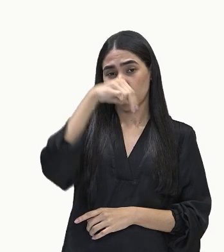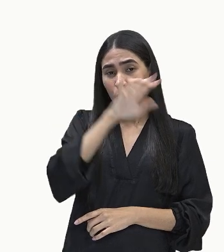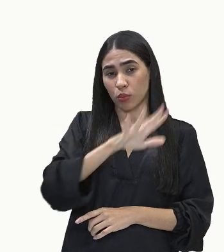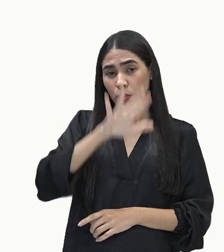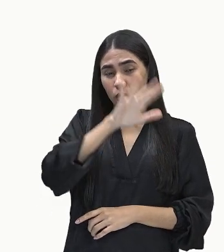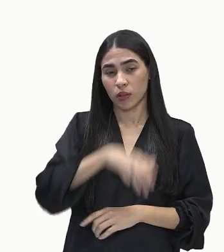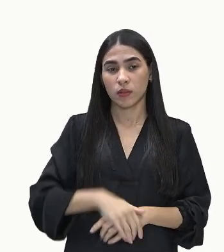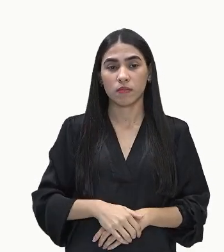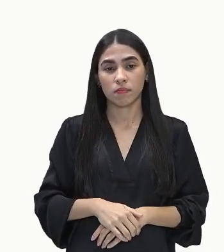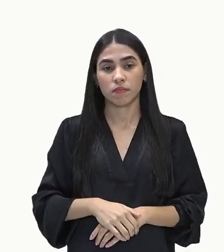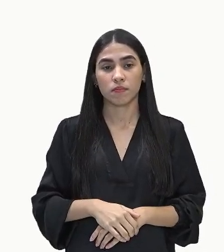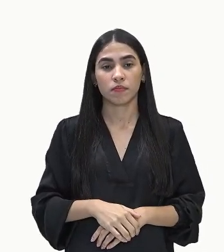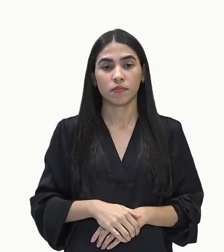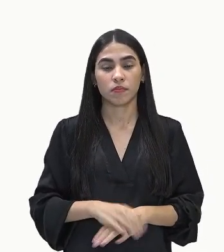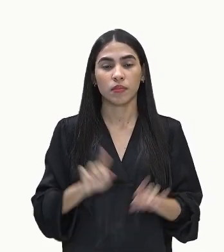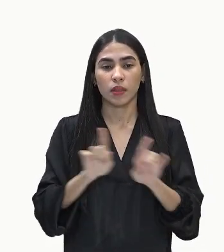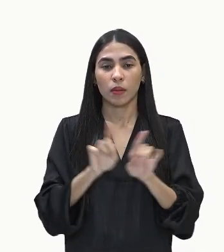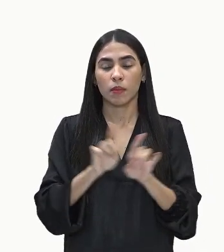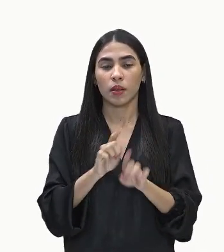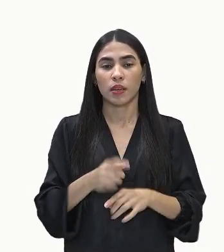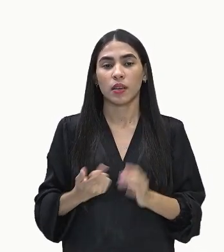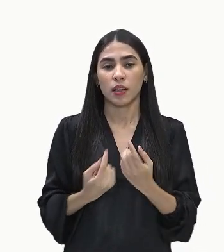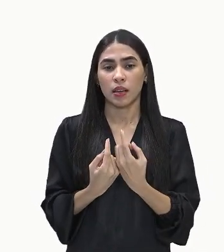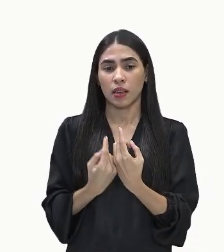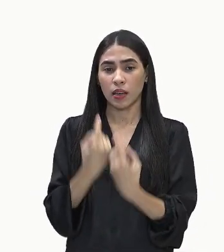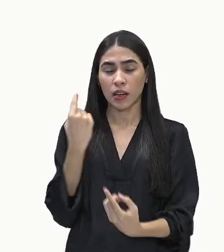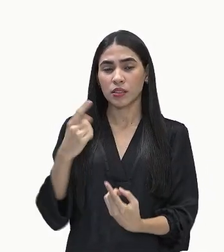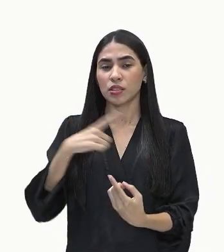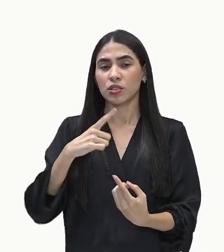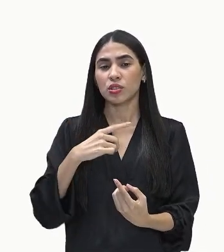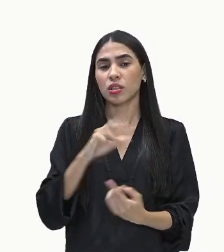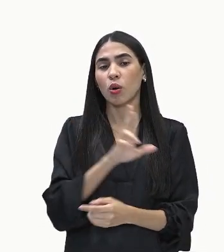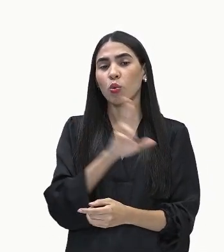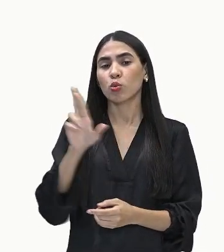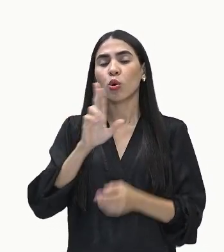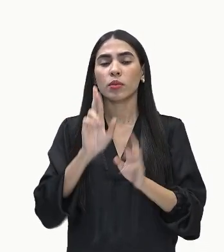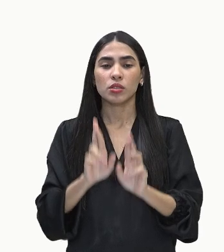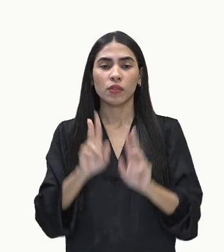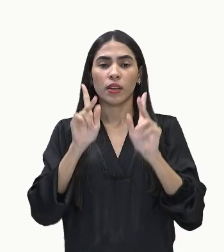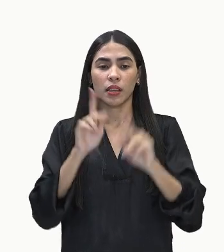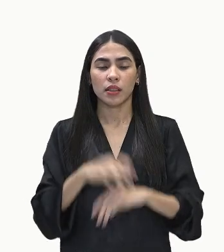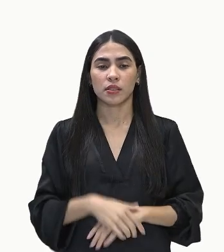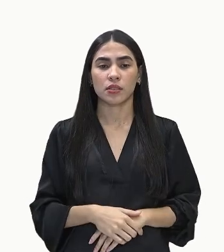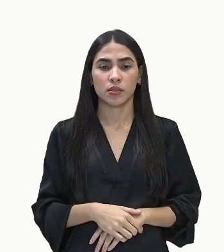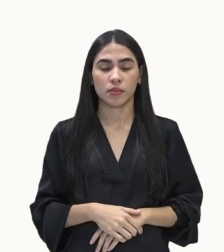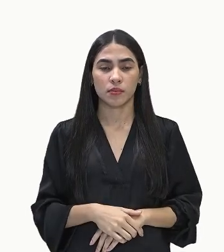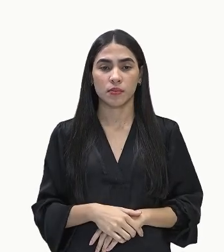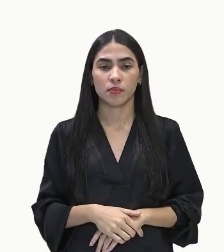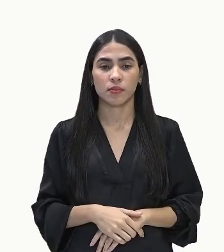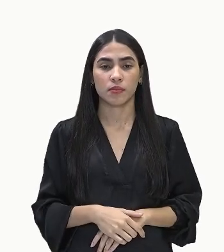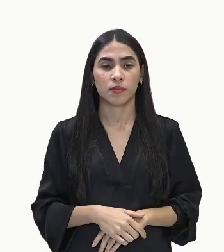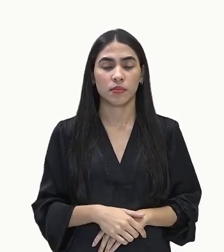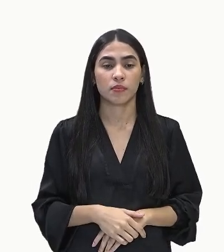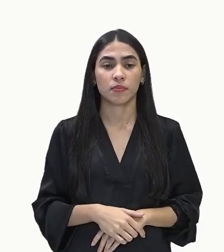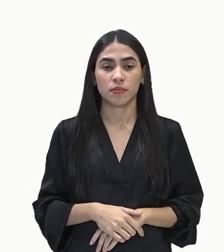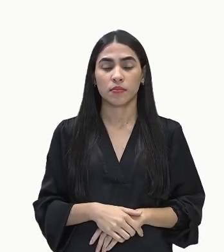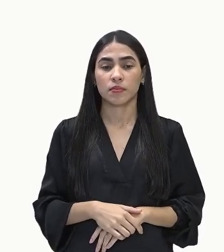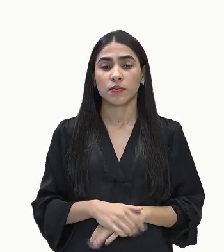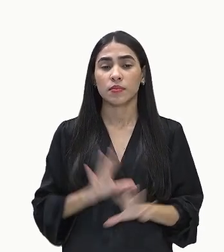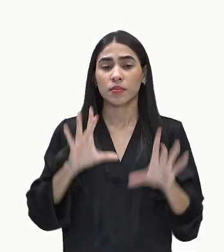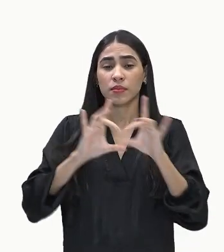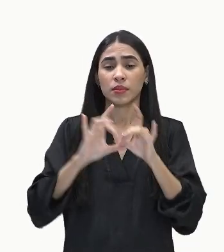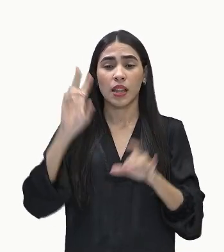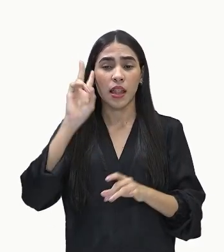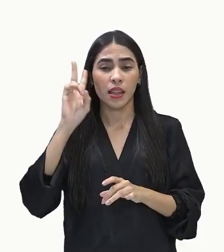subespécie galínula Coloropus no mundo velho, o que já remonta justamente àquilo